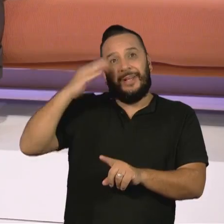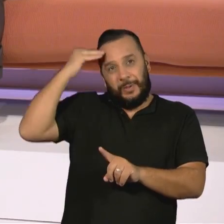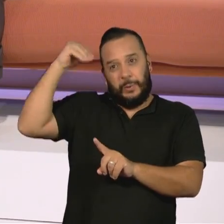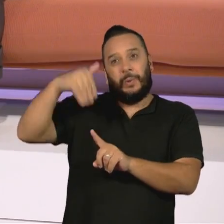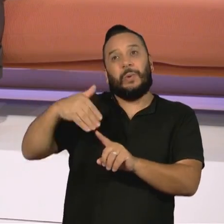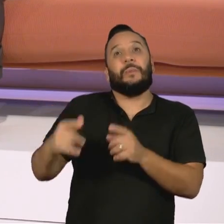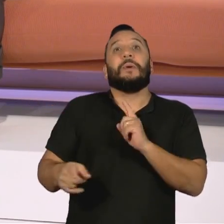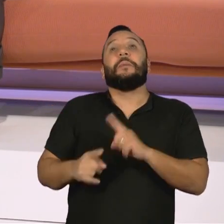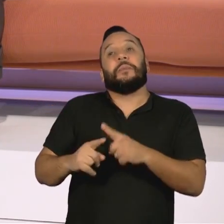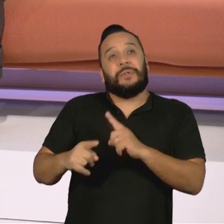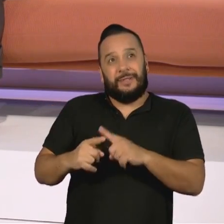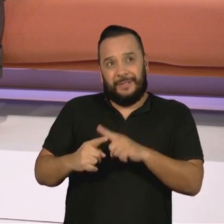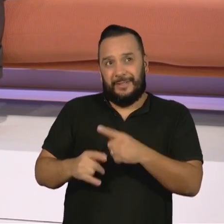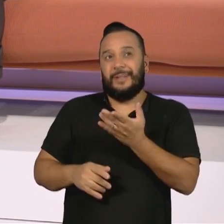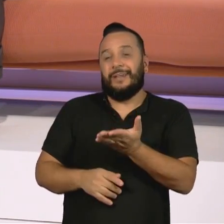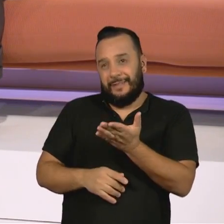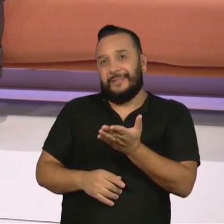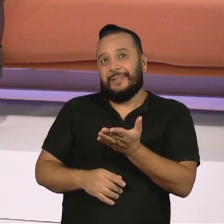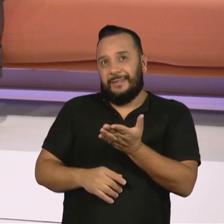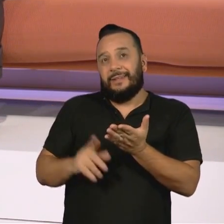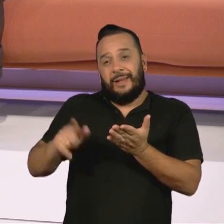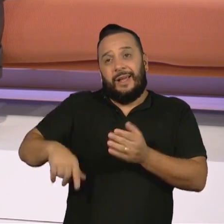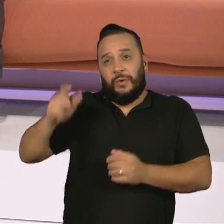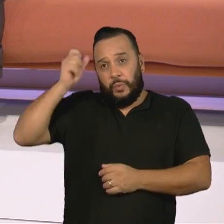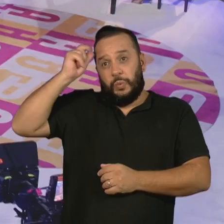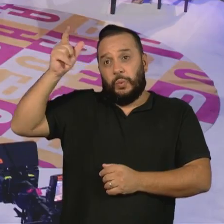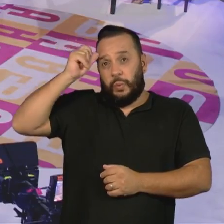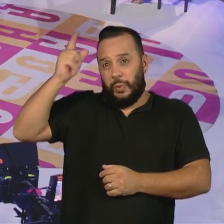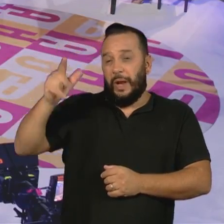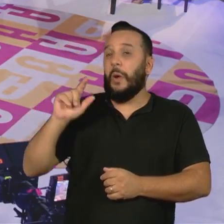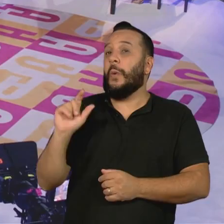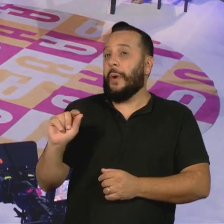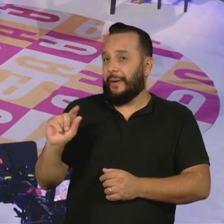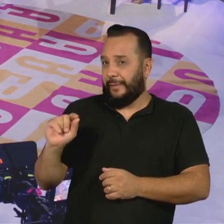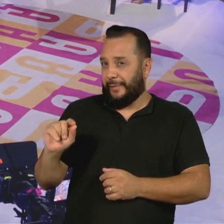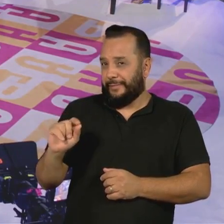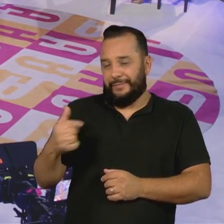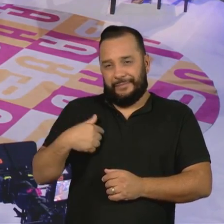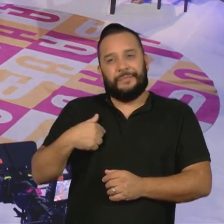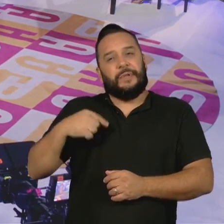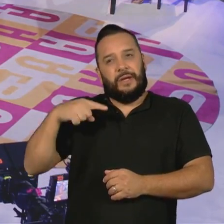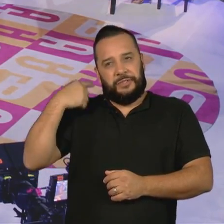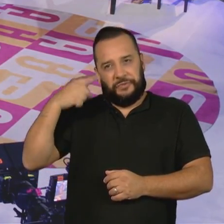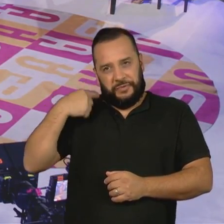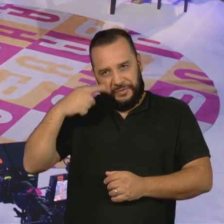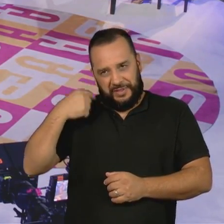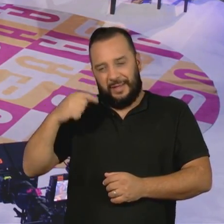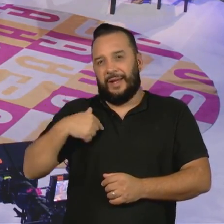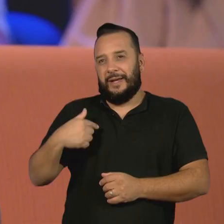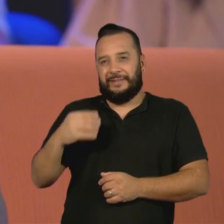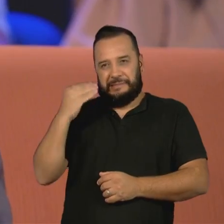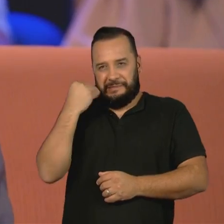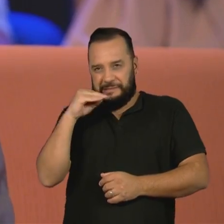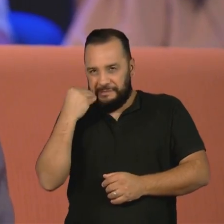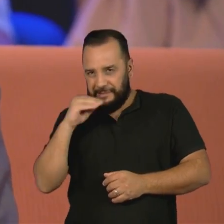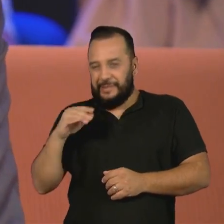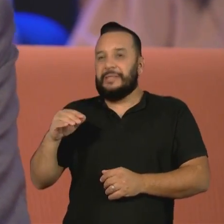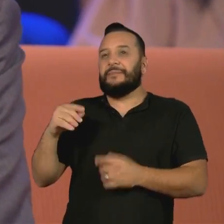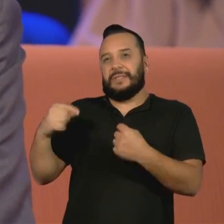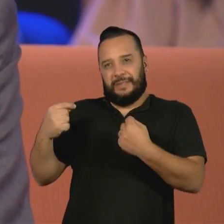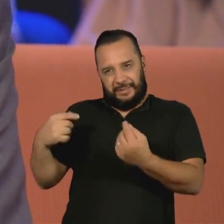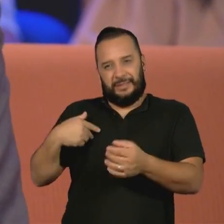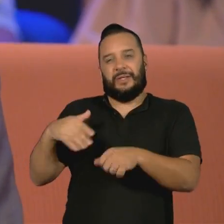acabou... Porque é um pouco cultural, né? O advogado ele tem que desenvolver mais essa habilidade de